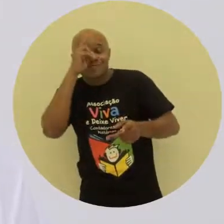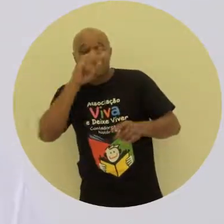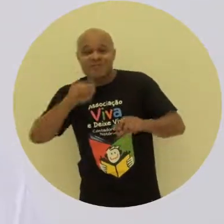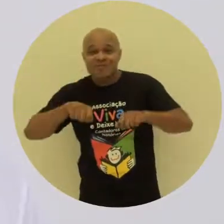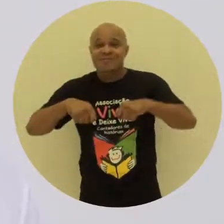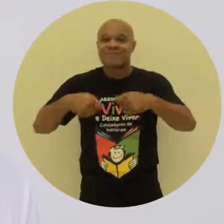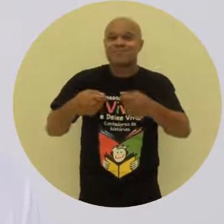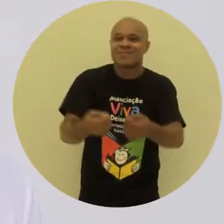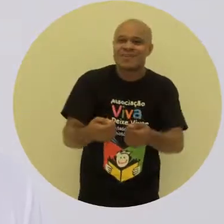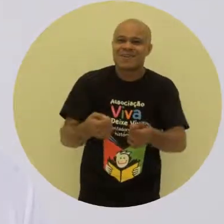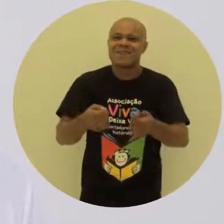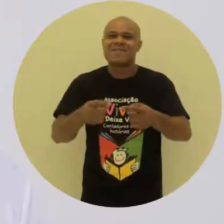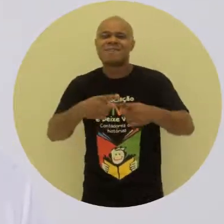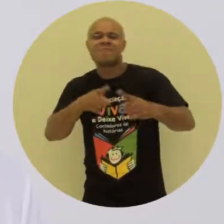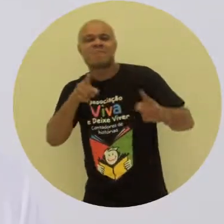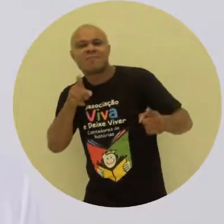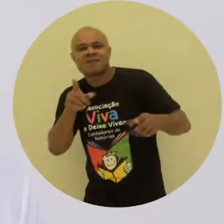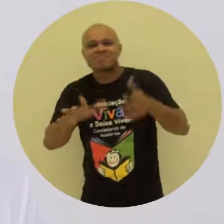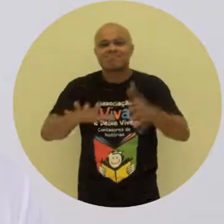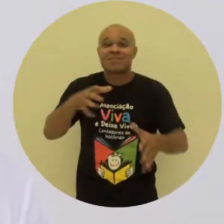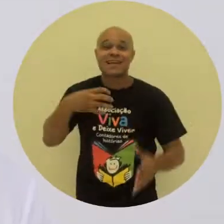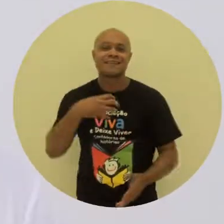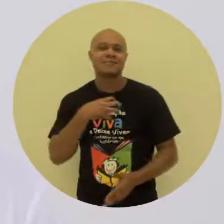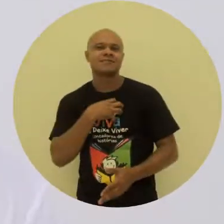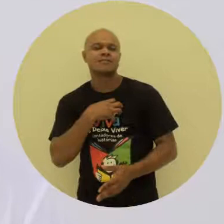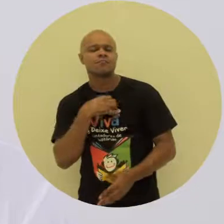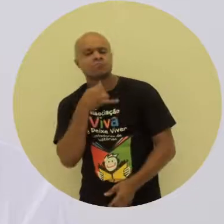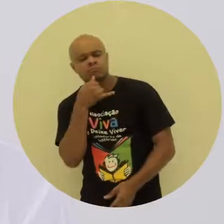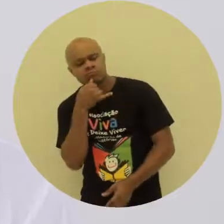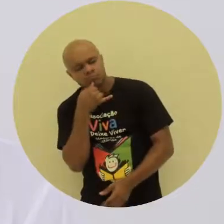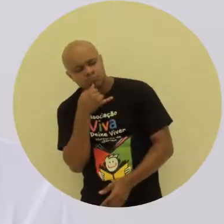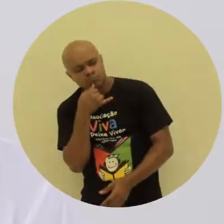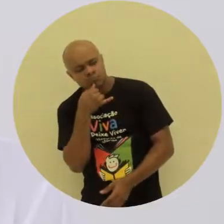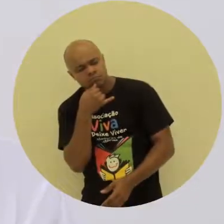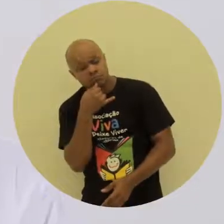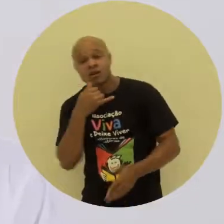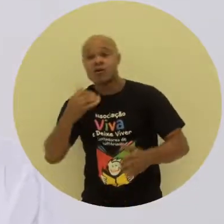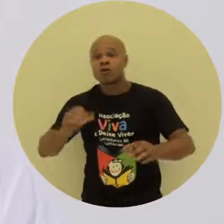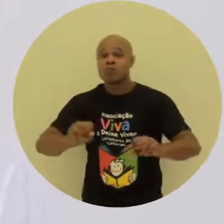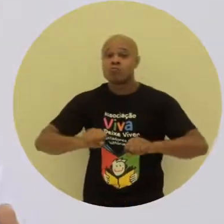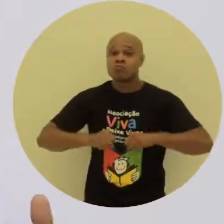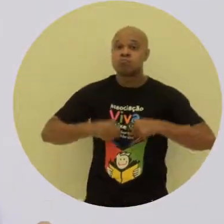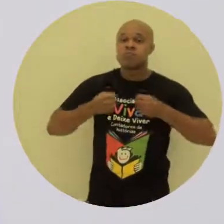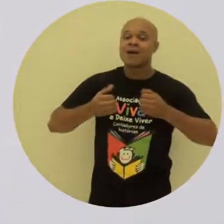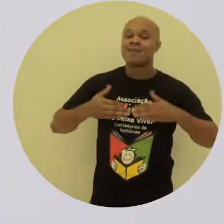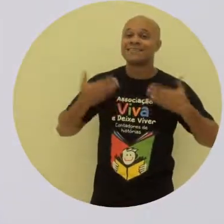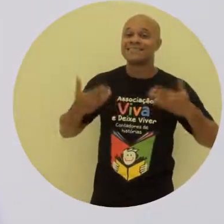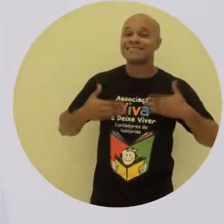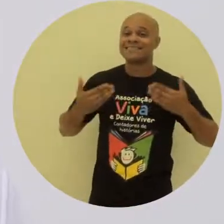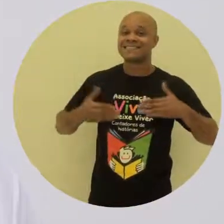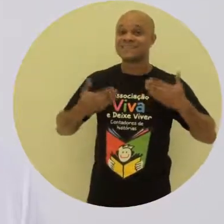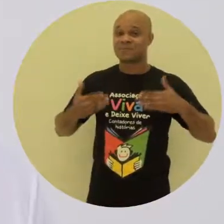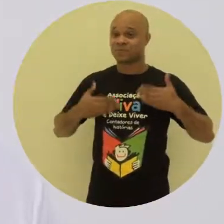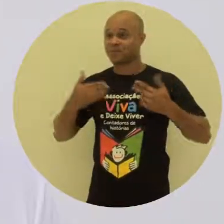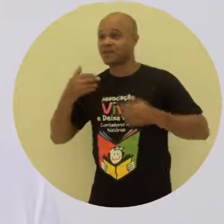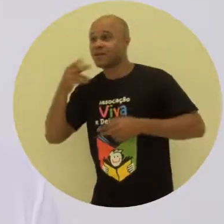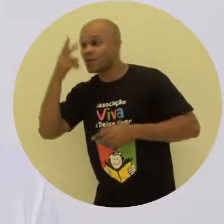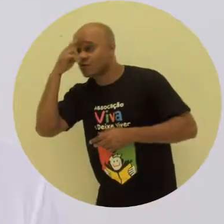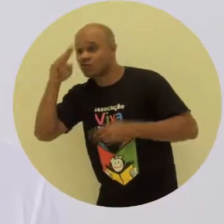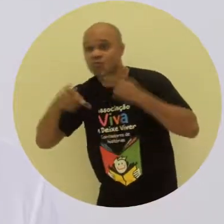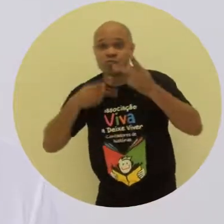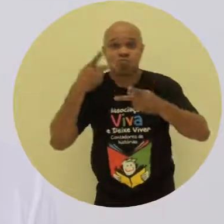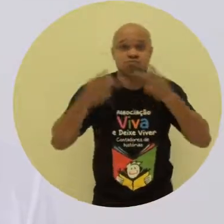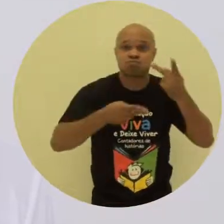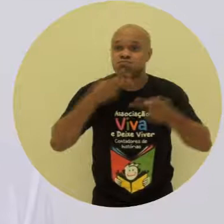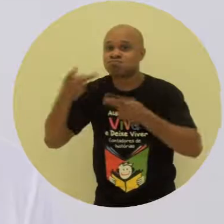que em algum momento a gente vai se sentir frágil também nesse processo. Motivamos o sarau literário. O que é